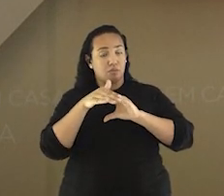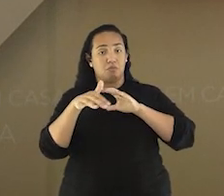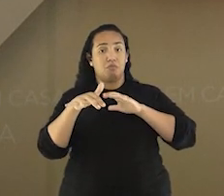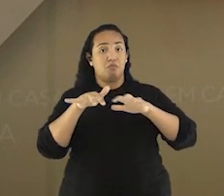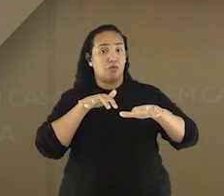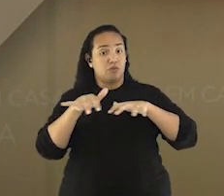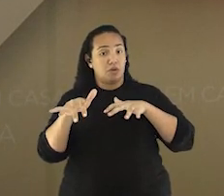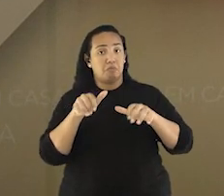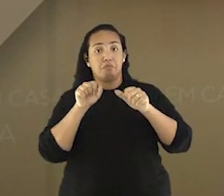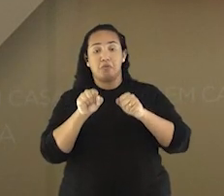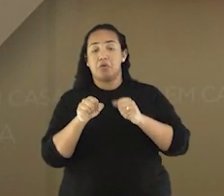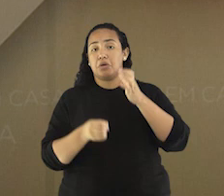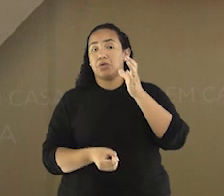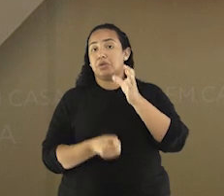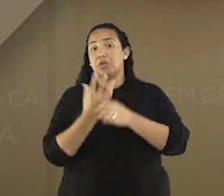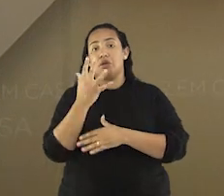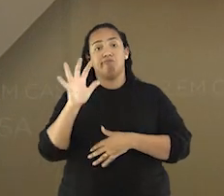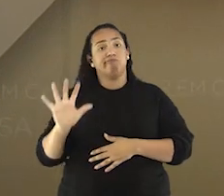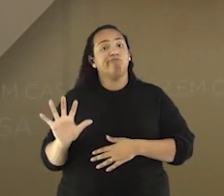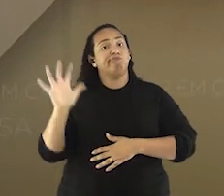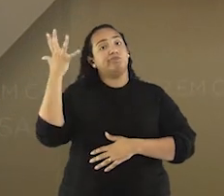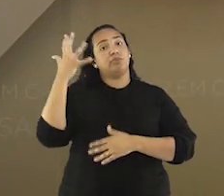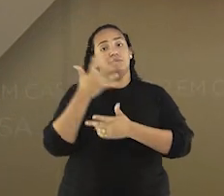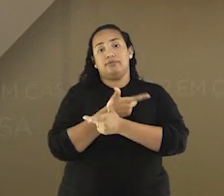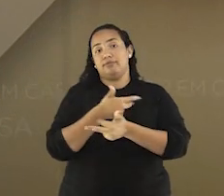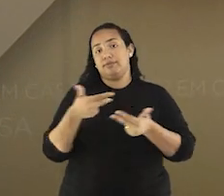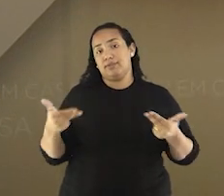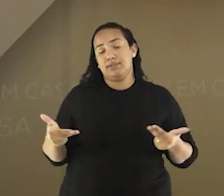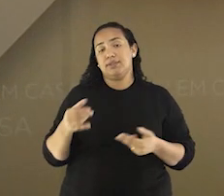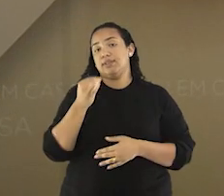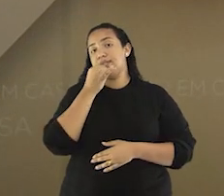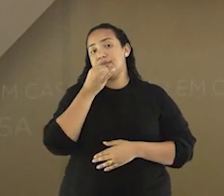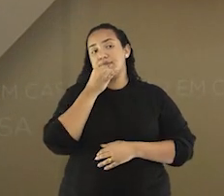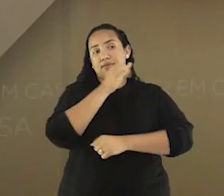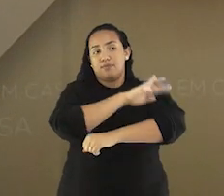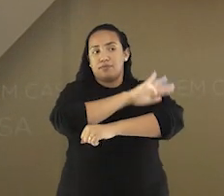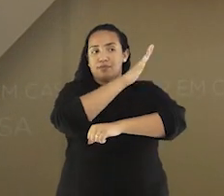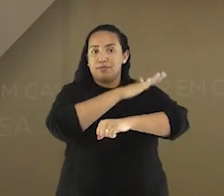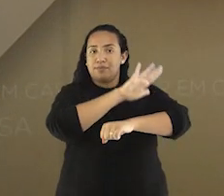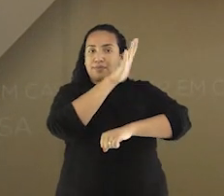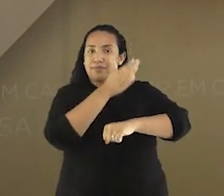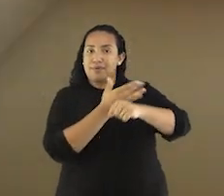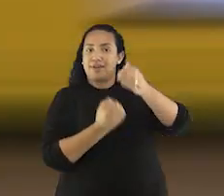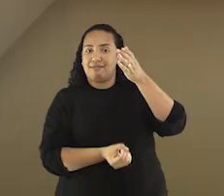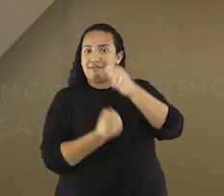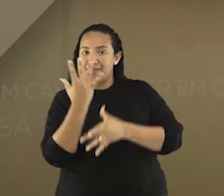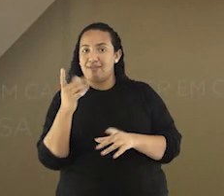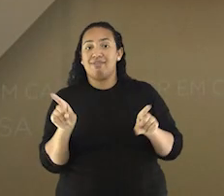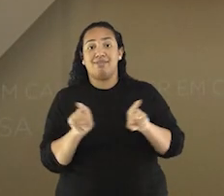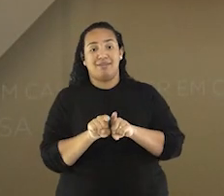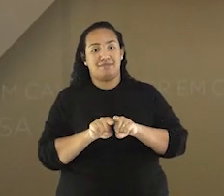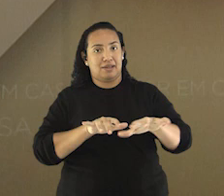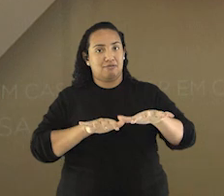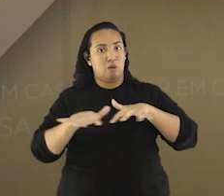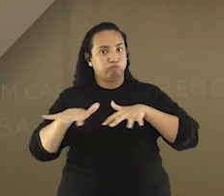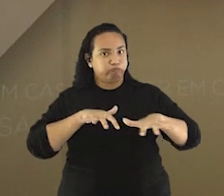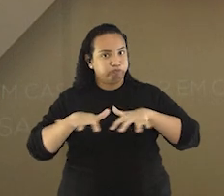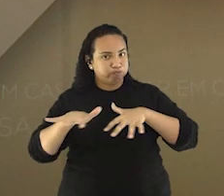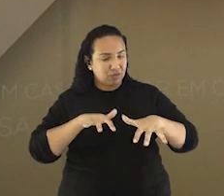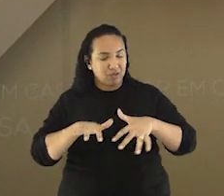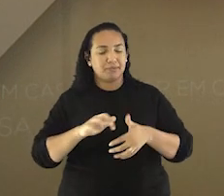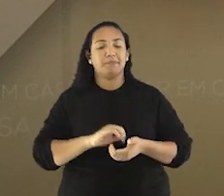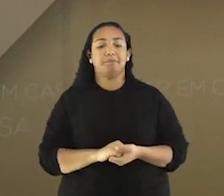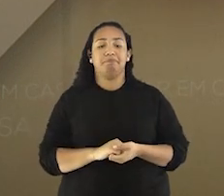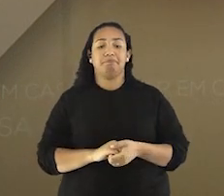em vários fenômenos naturais, como a formação das montanhas e os terremotos. O manto terrestre